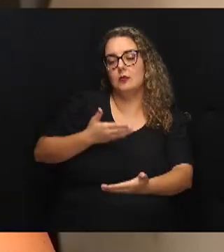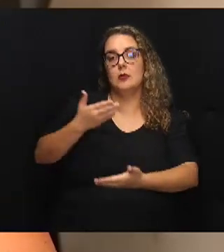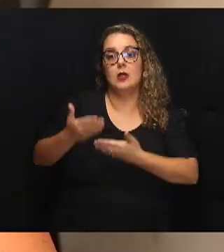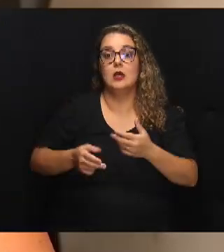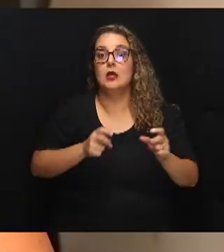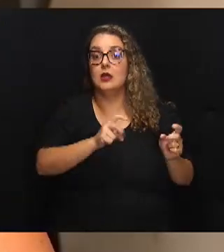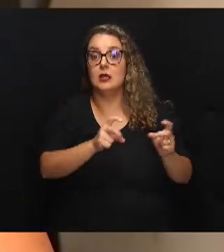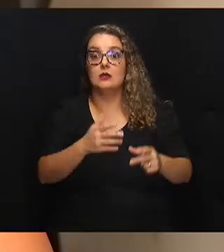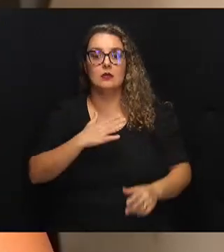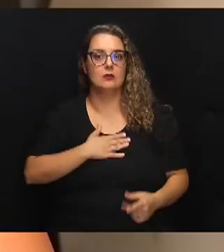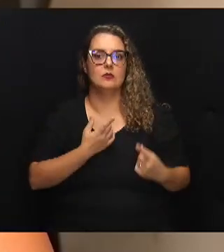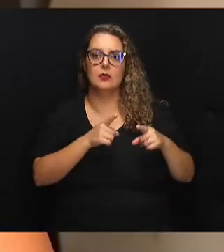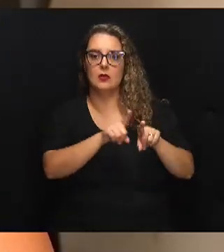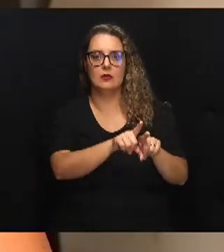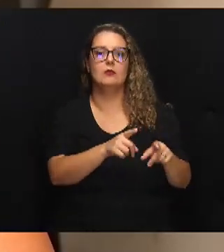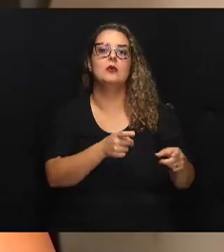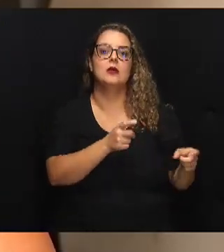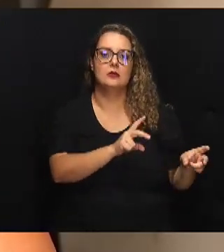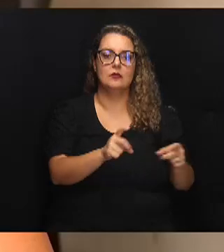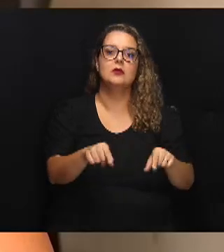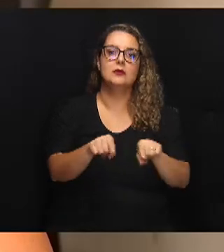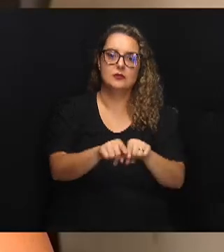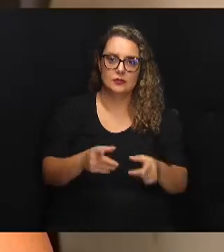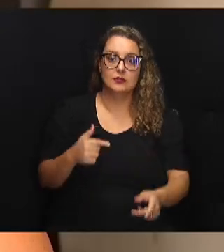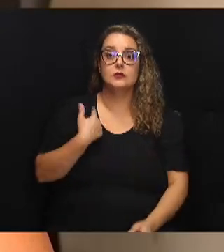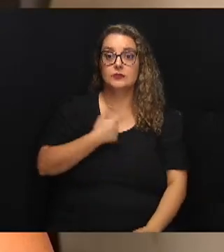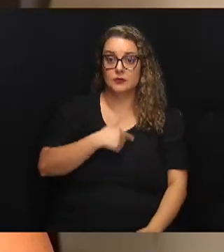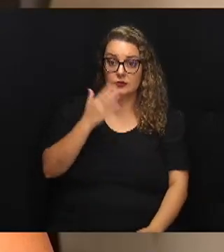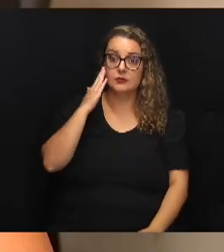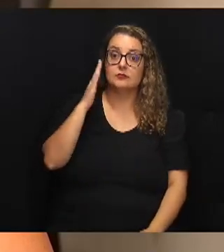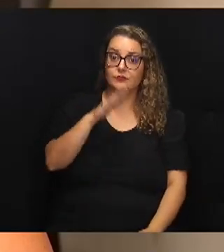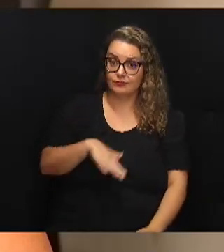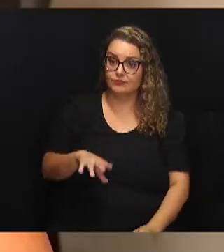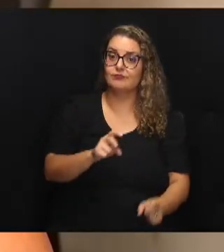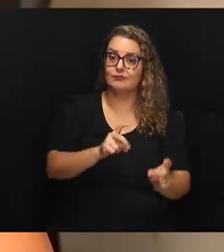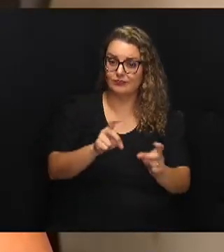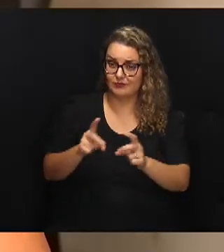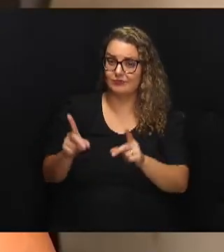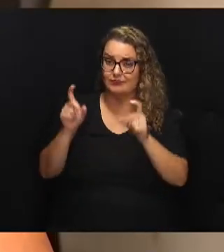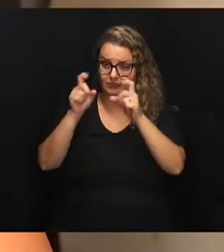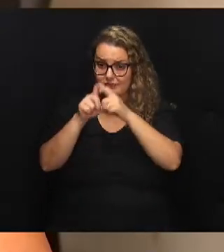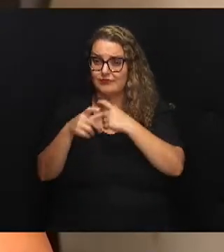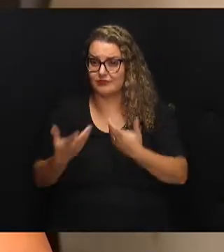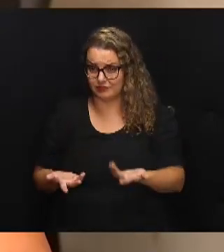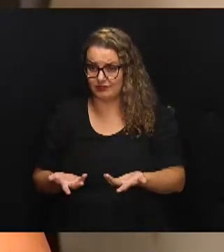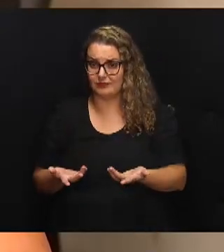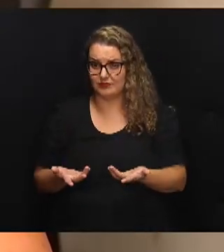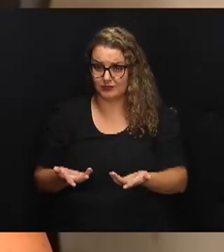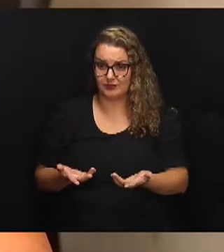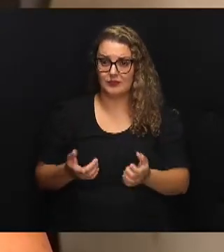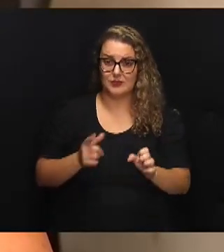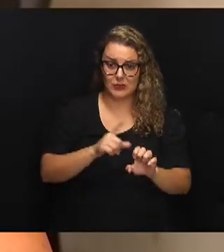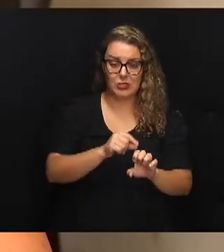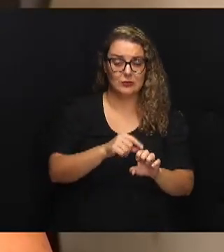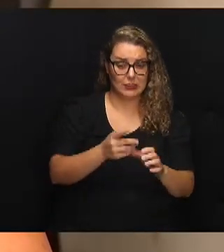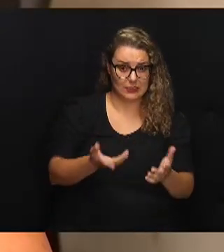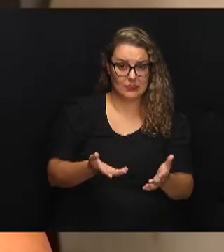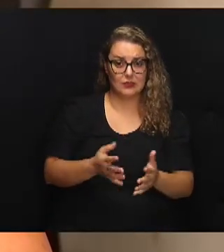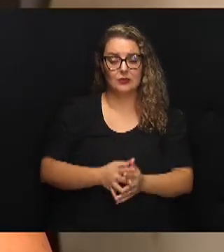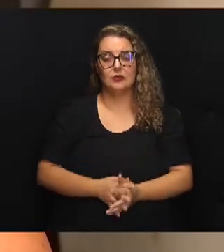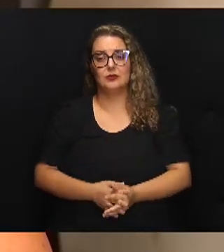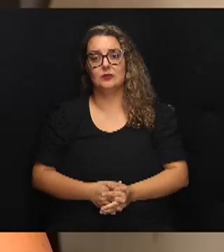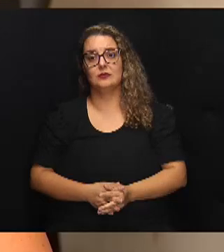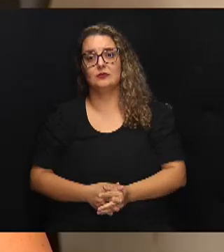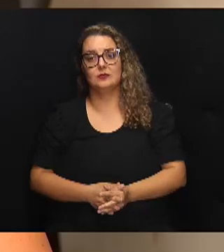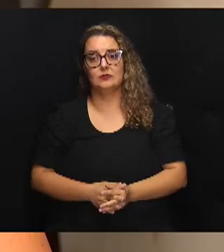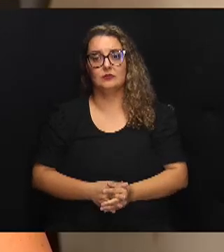para mim, um parceiro vendedor também, que a gente sabe que hoje a área de vendas é meio complicada, mais difícil para o empreendedor. Então